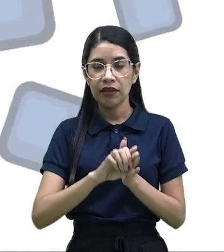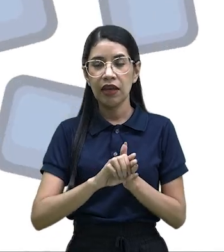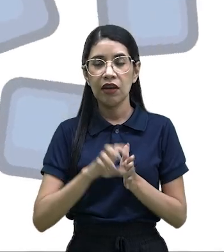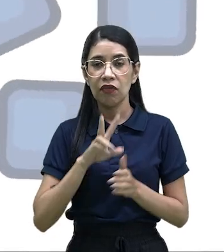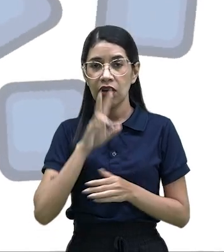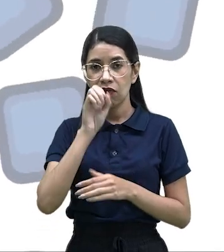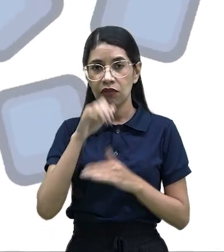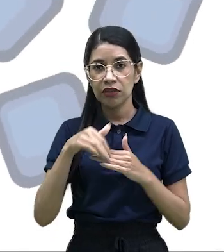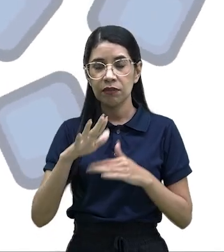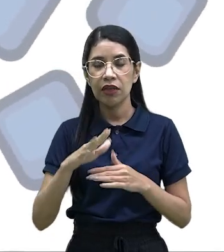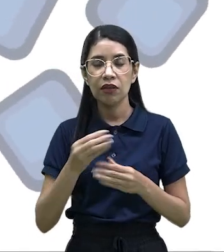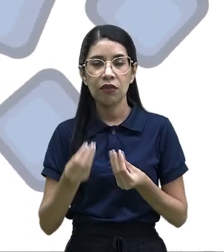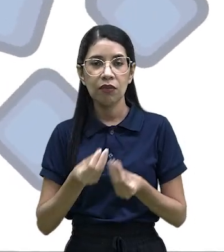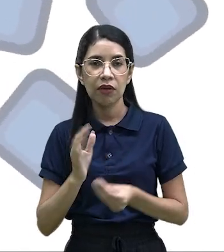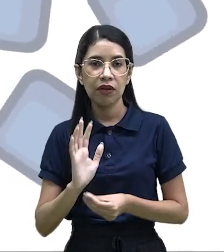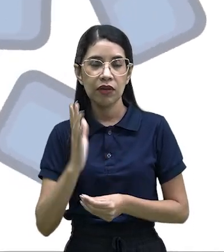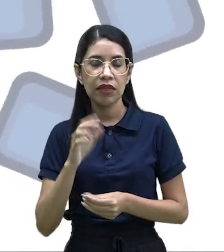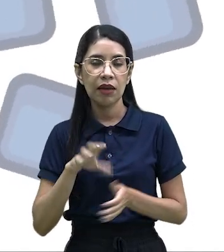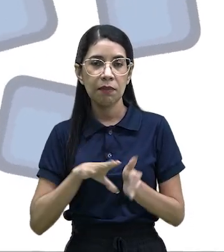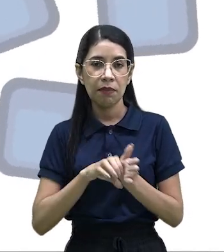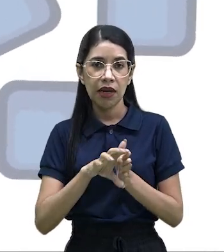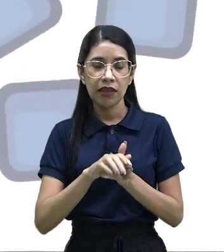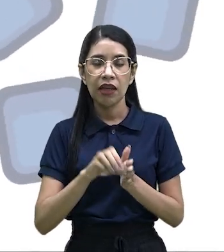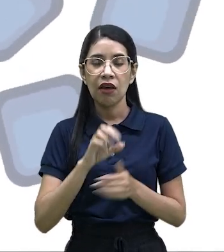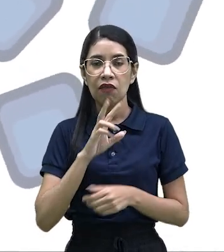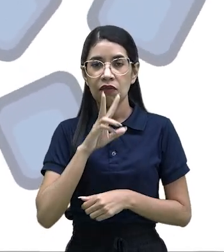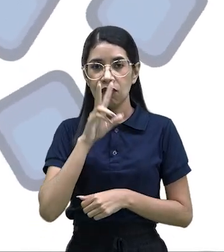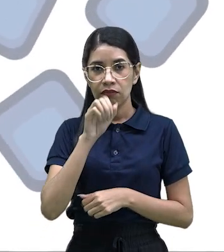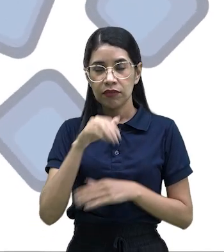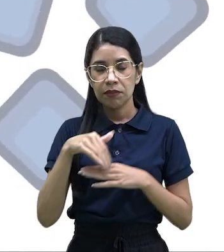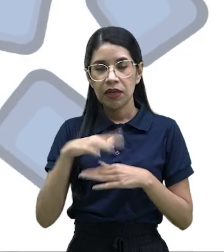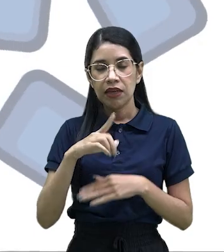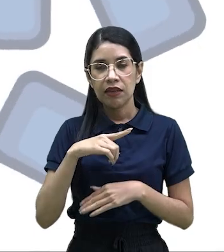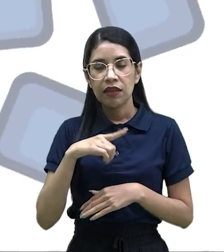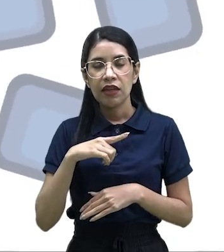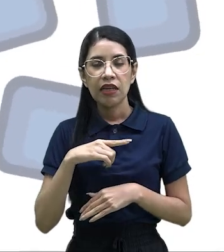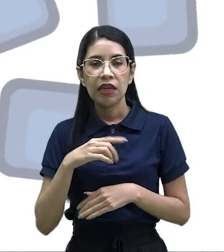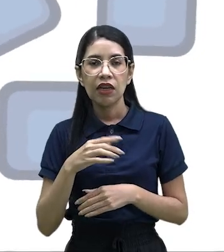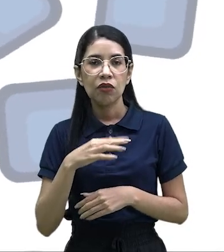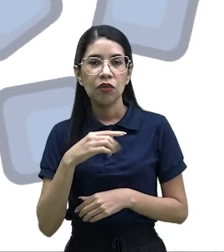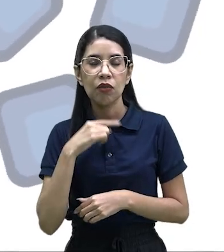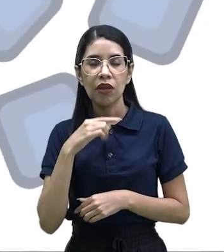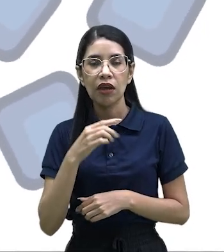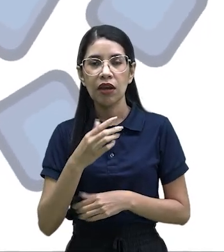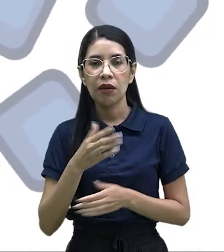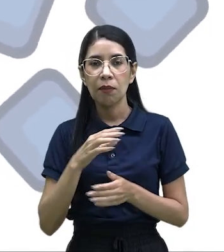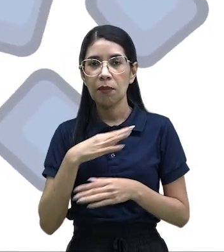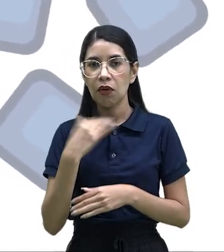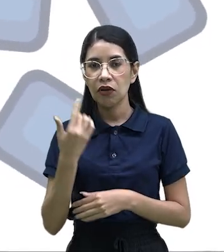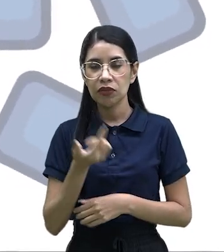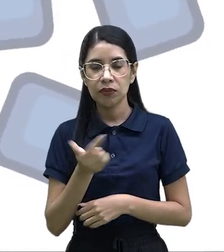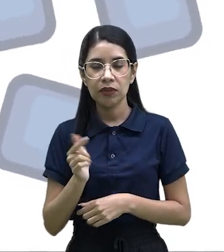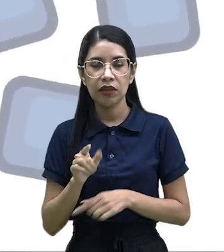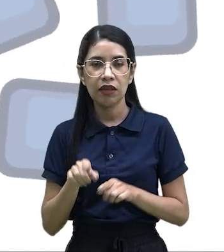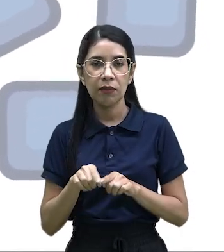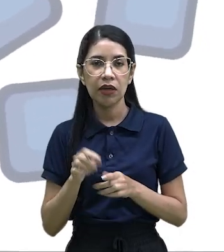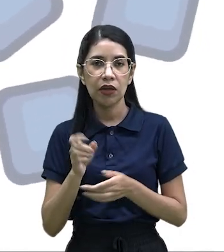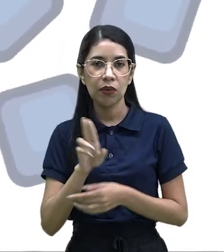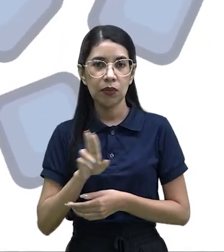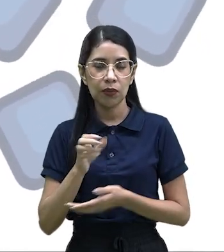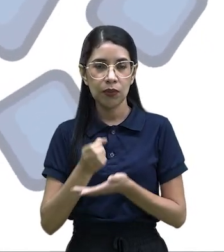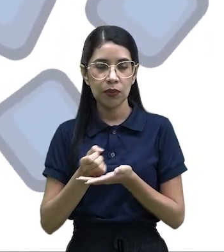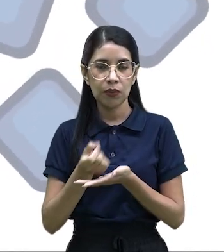Esse processo ocorre quando bactérias resistentes, ou seja, que não são mortas por determinado tipo de antibiótico,